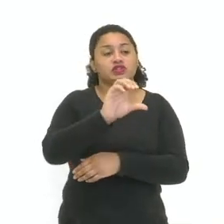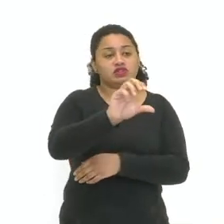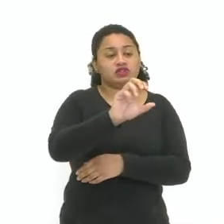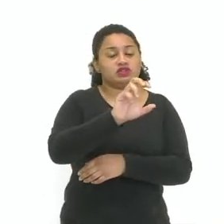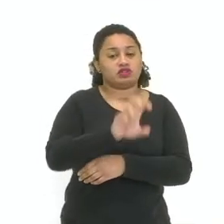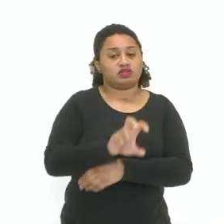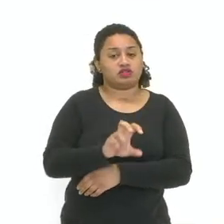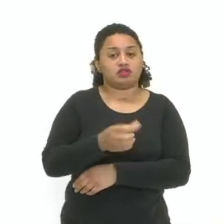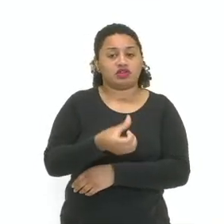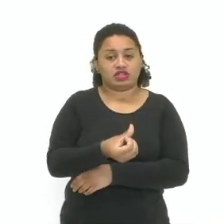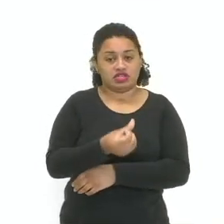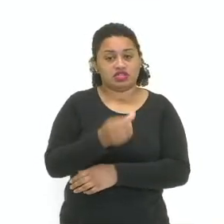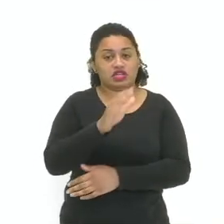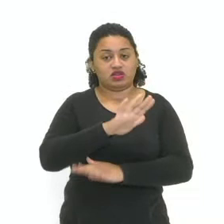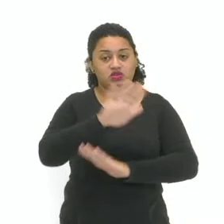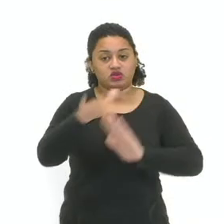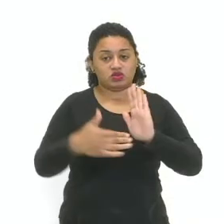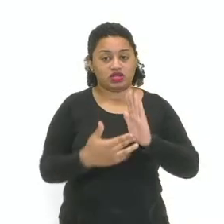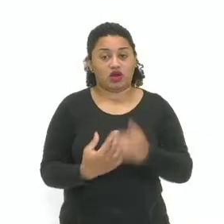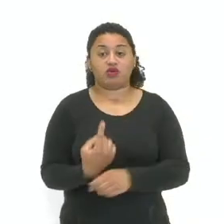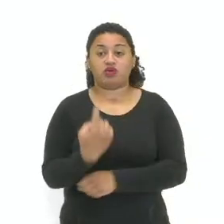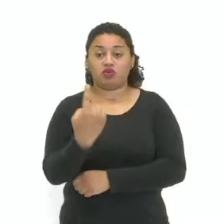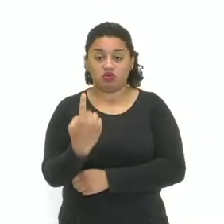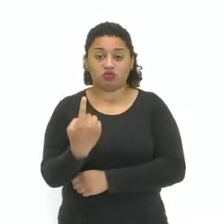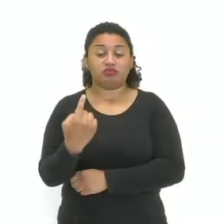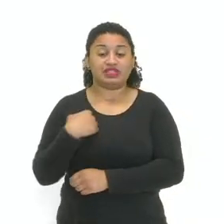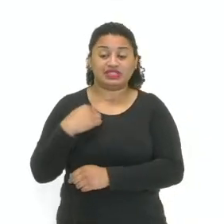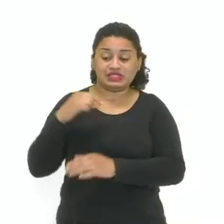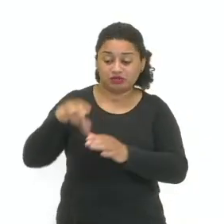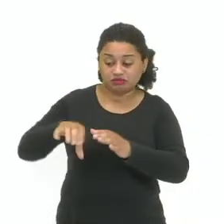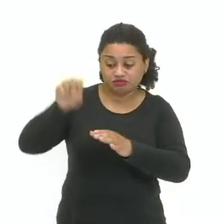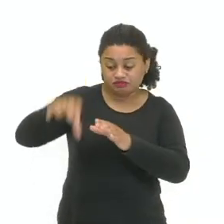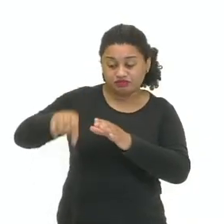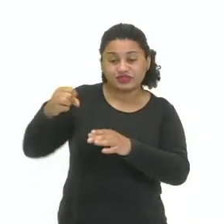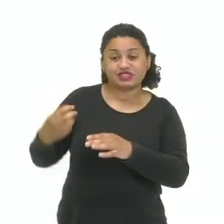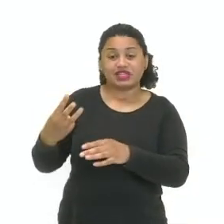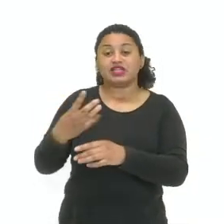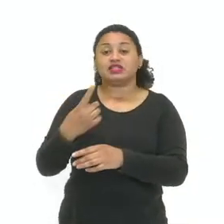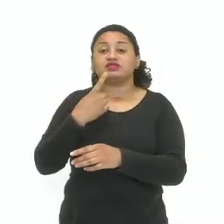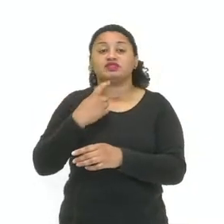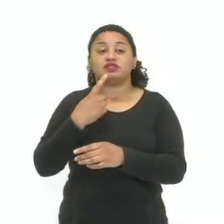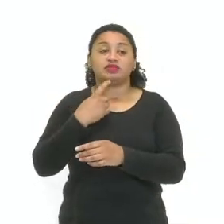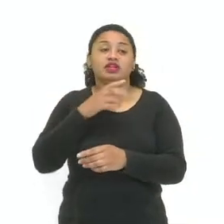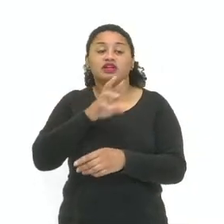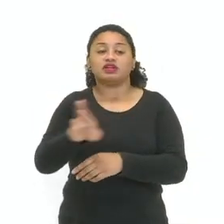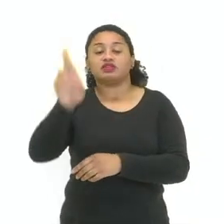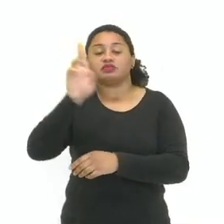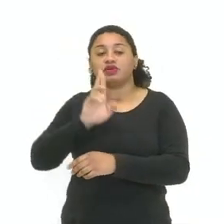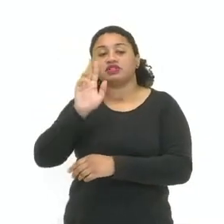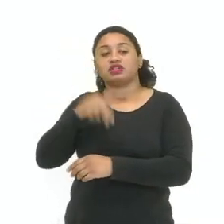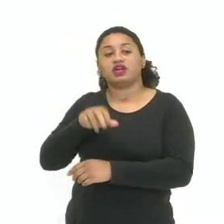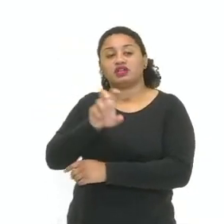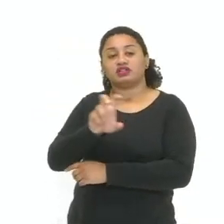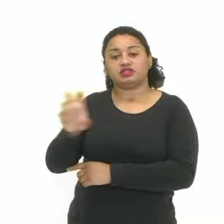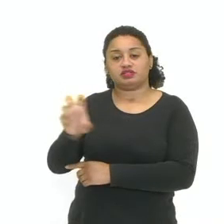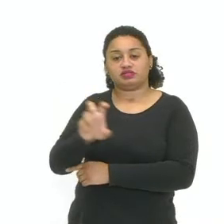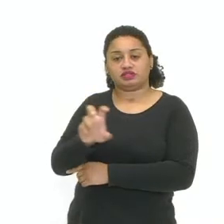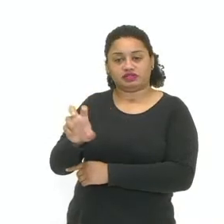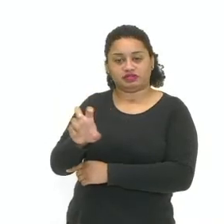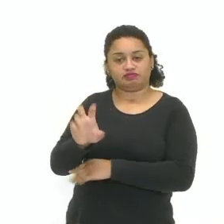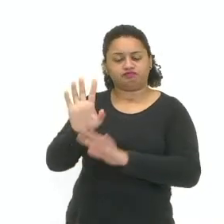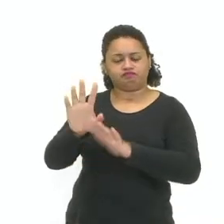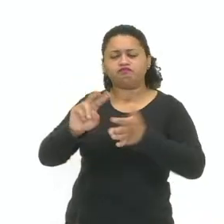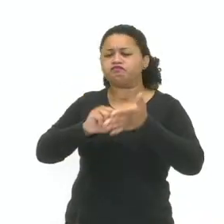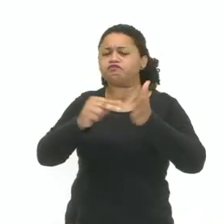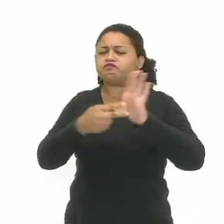total, menos a uma que são de 3 bolas vermelhas numa vez só, me dá um resultado de 55. Isso quer dizer